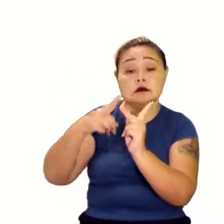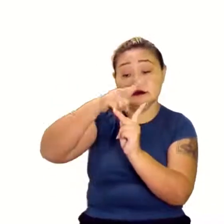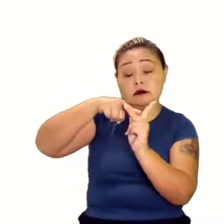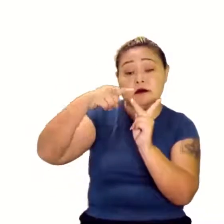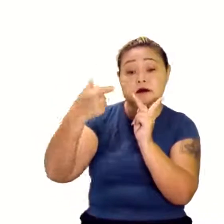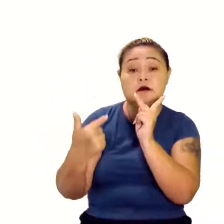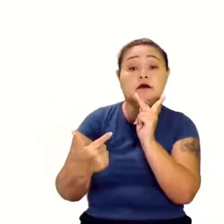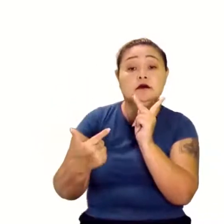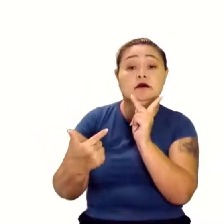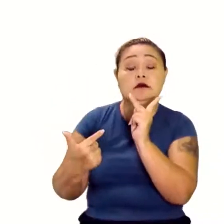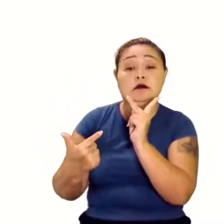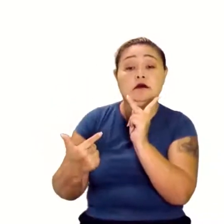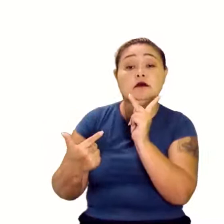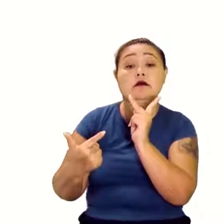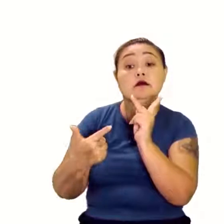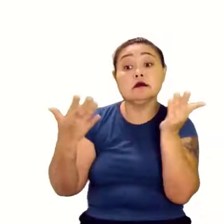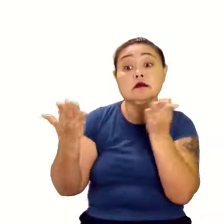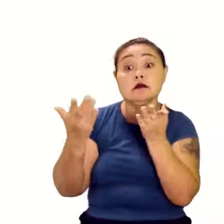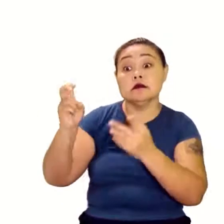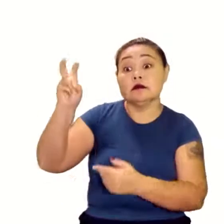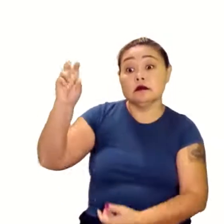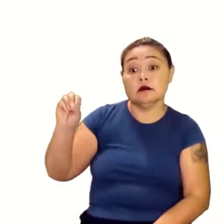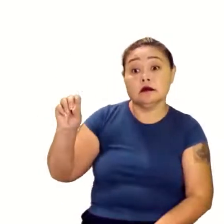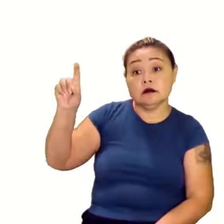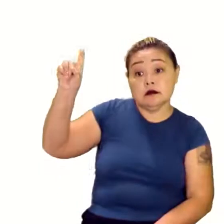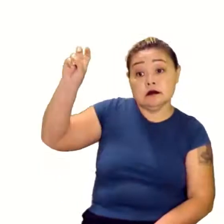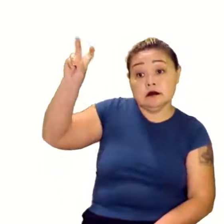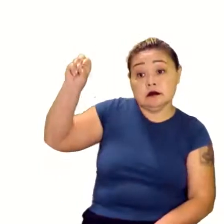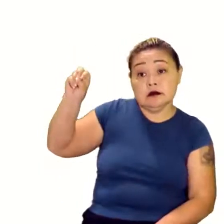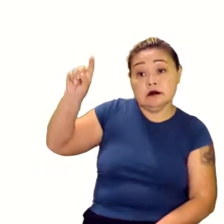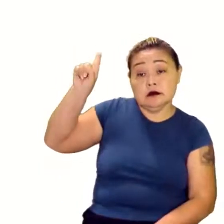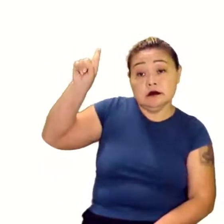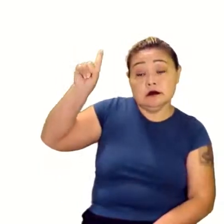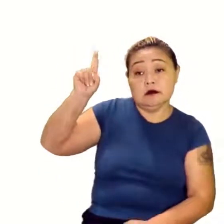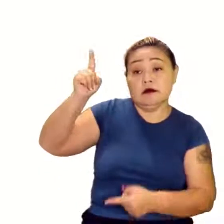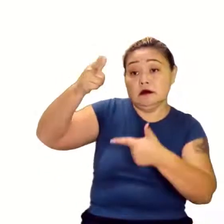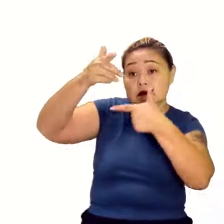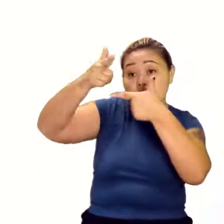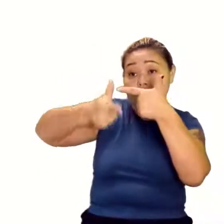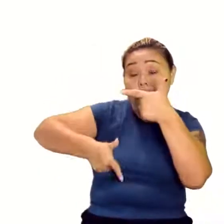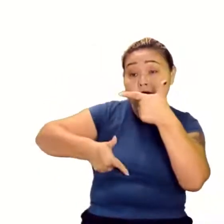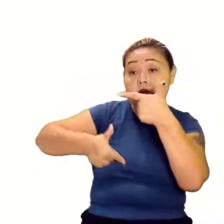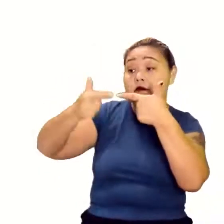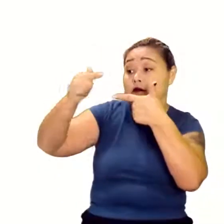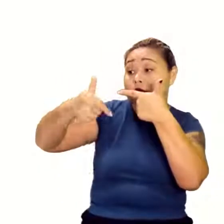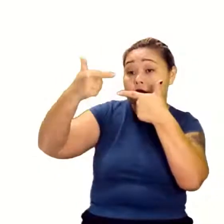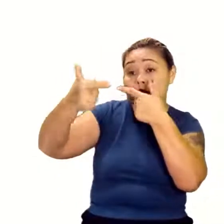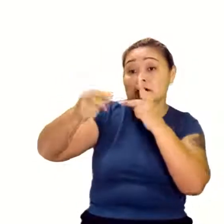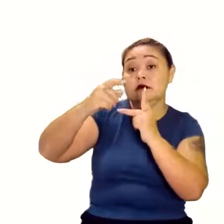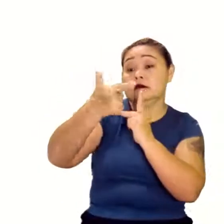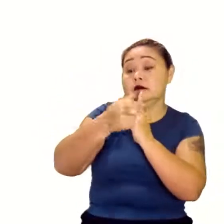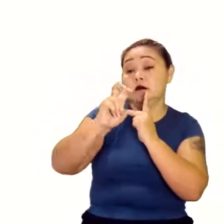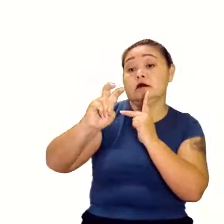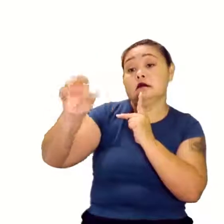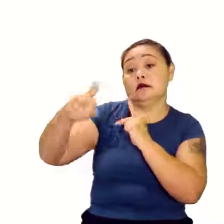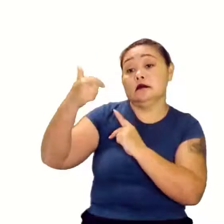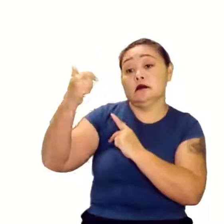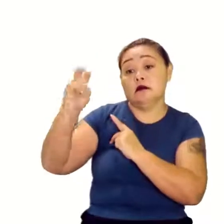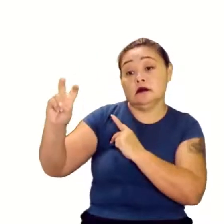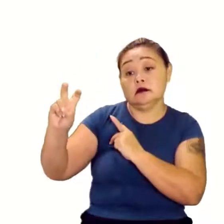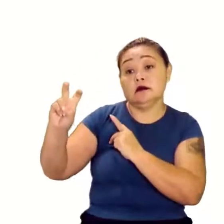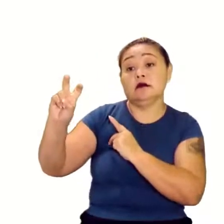sobrou? Raiz de 2. Aí o 50, vamos fatorar ele aqui agora. O 50 vai dar por 2, dá 25,